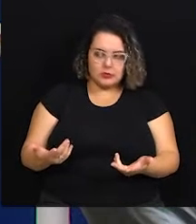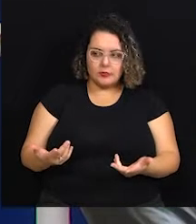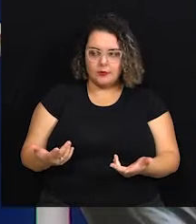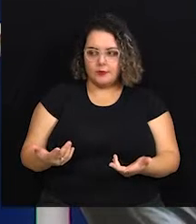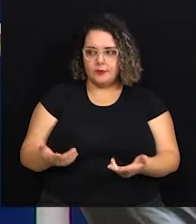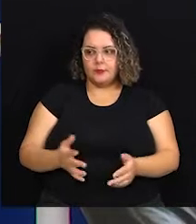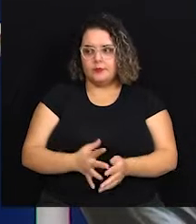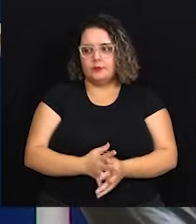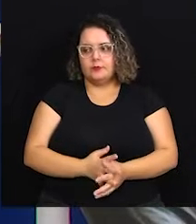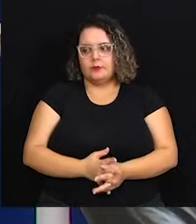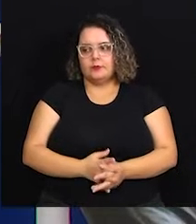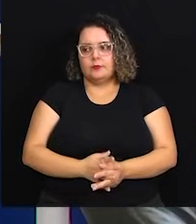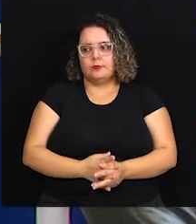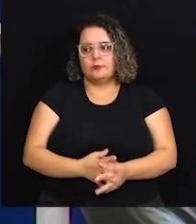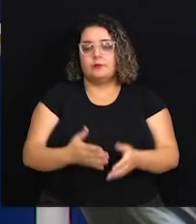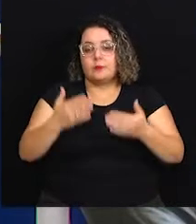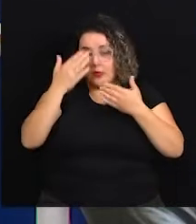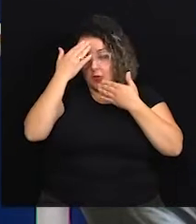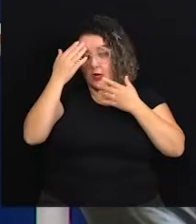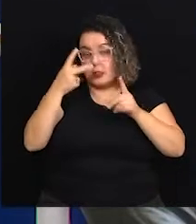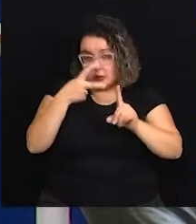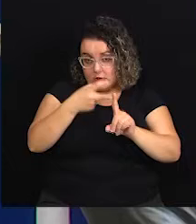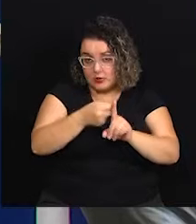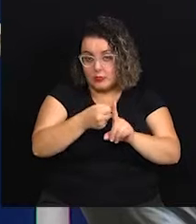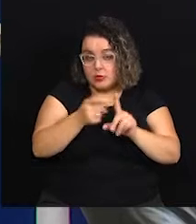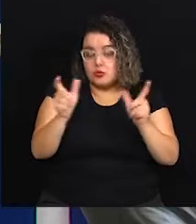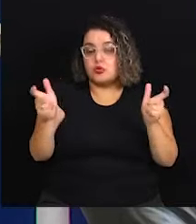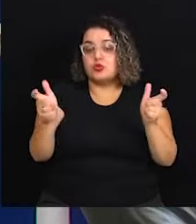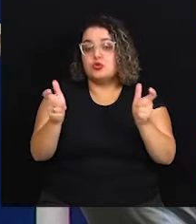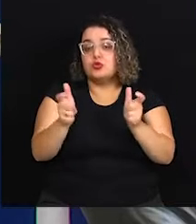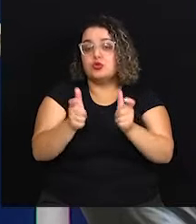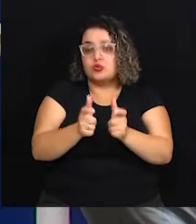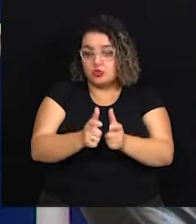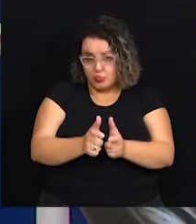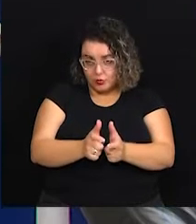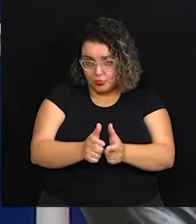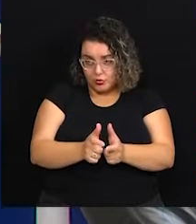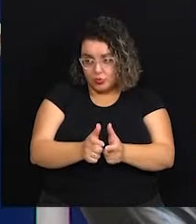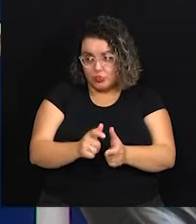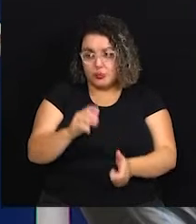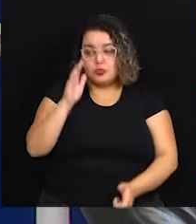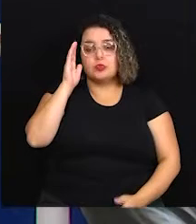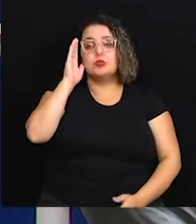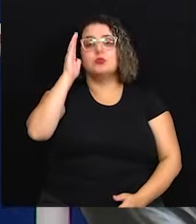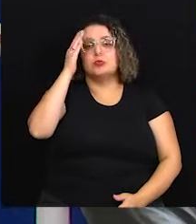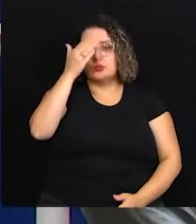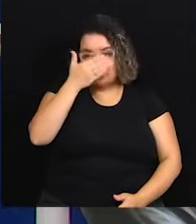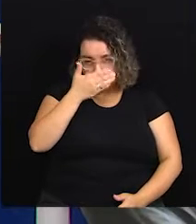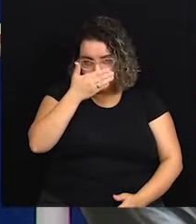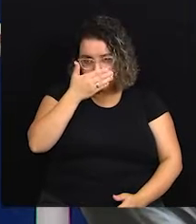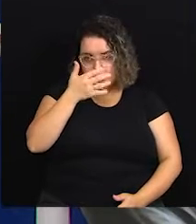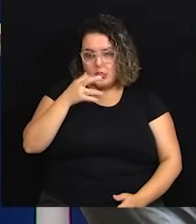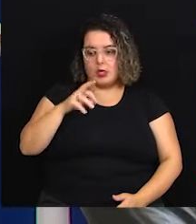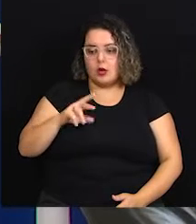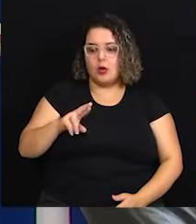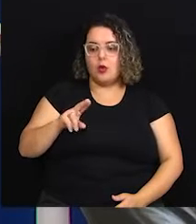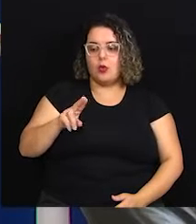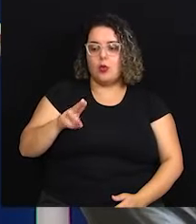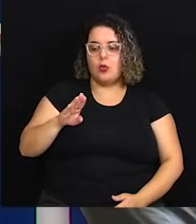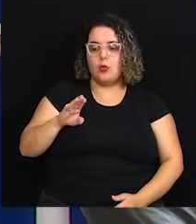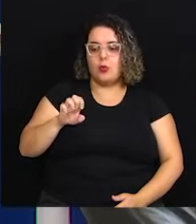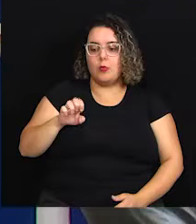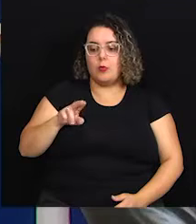graças à vacina, diminuiu muito, né, a surdo-cegueira em função da rubéola,